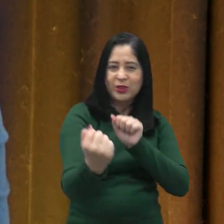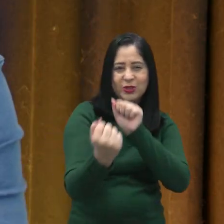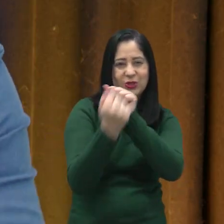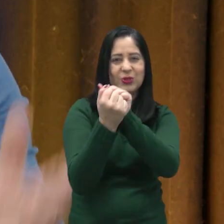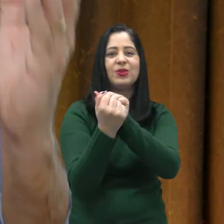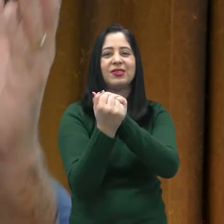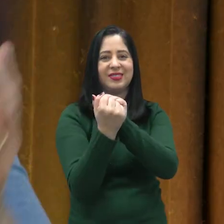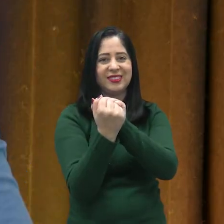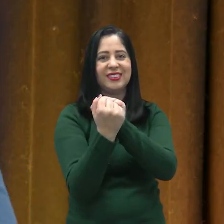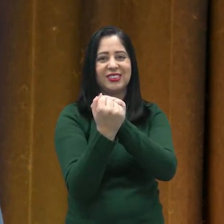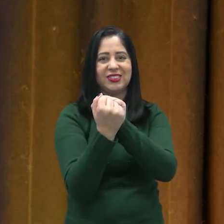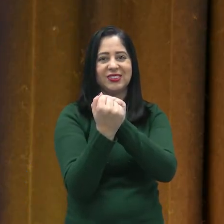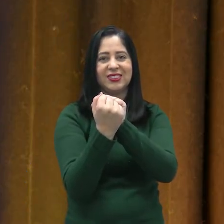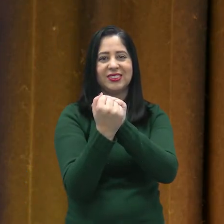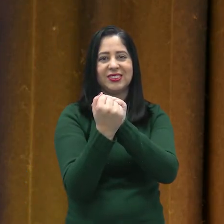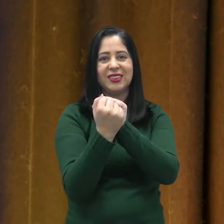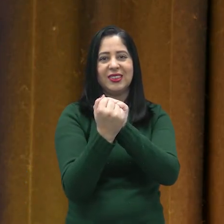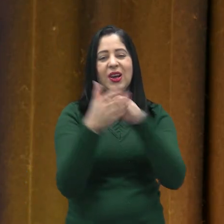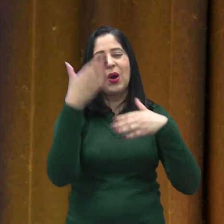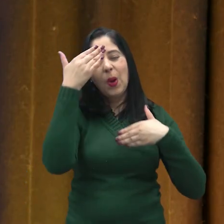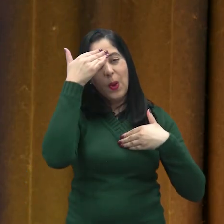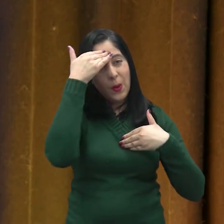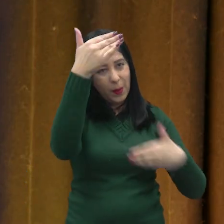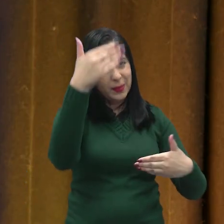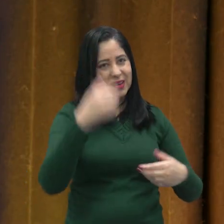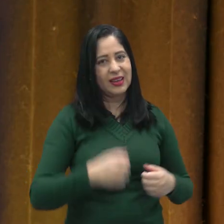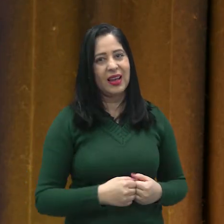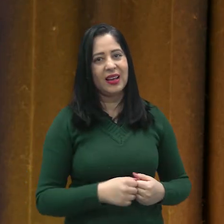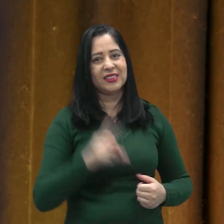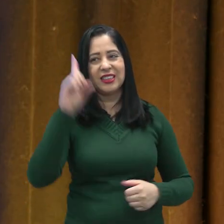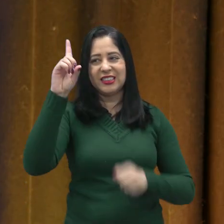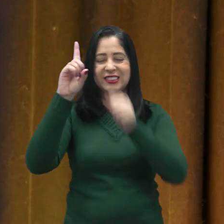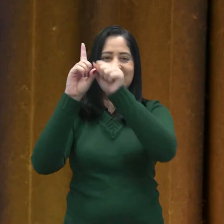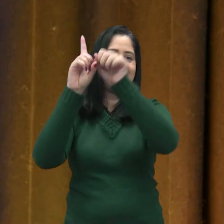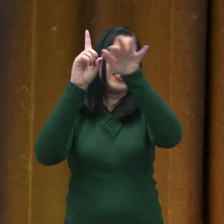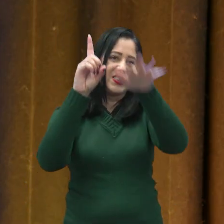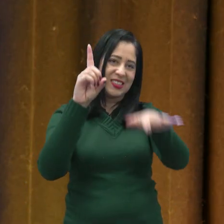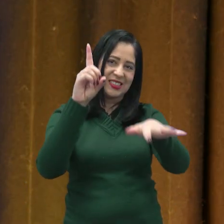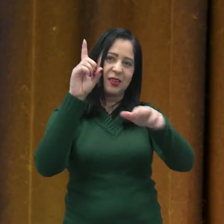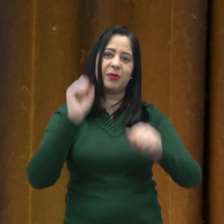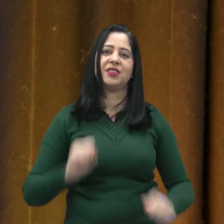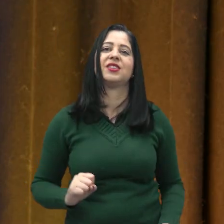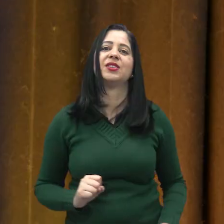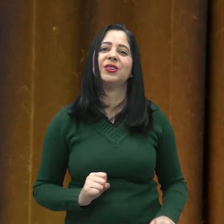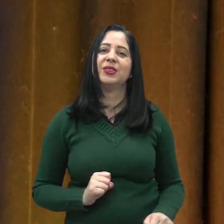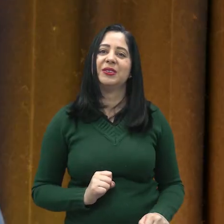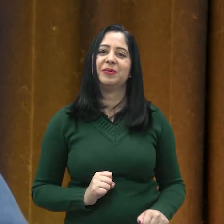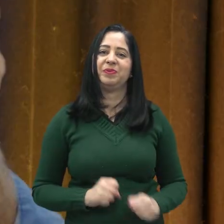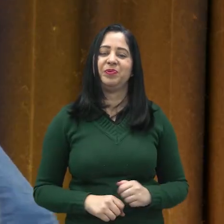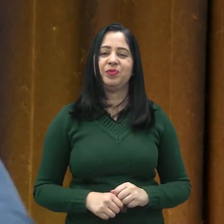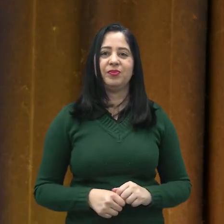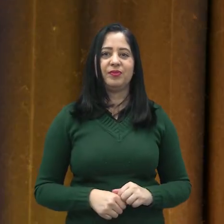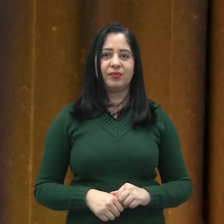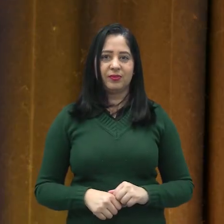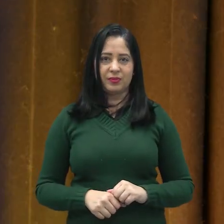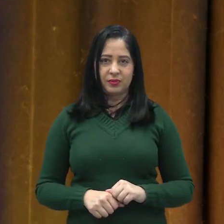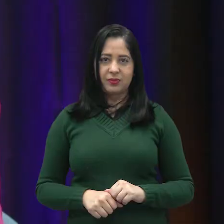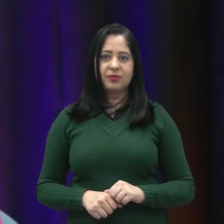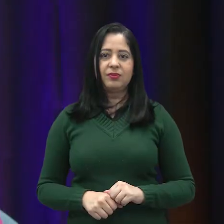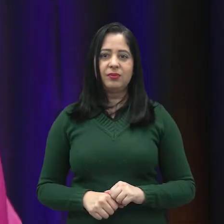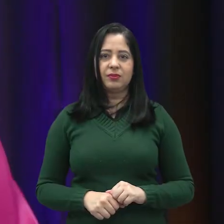para levar aí a todo o Brasil. Muito obrigado, Deus abençoe a todos e conte sempre com a